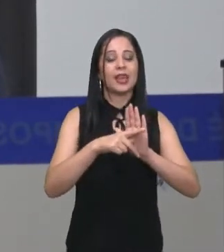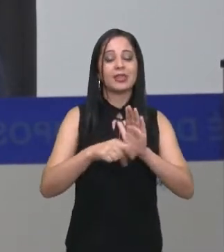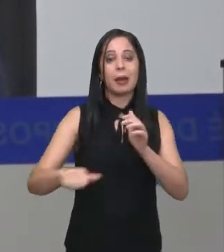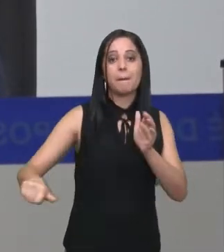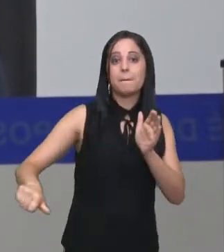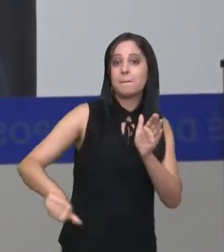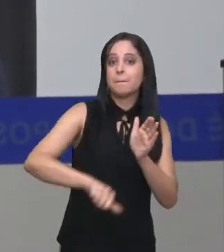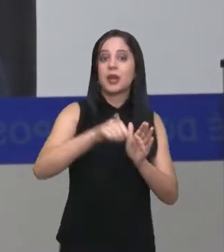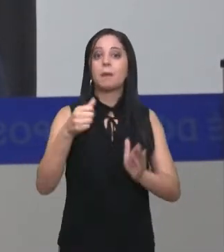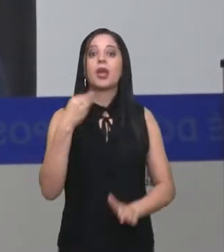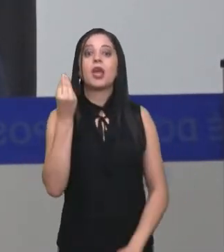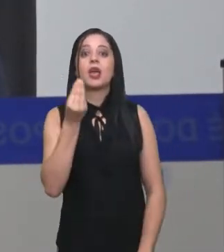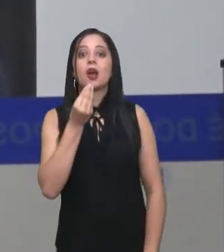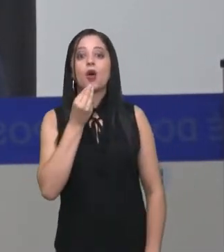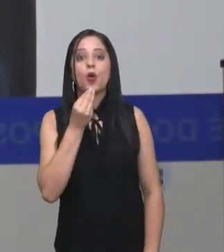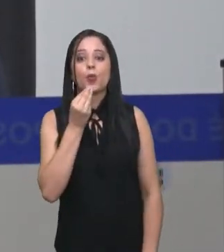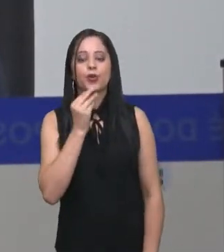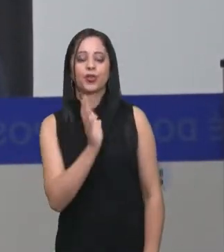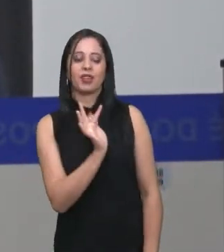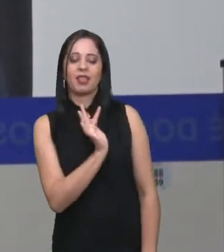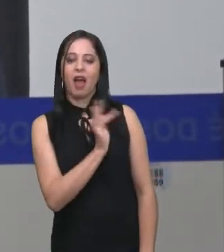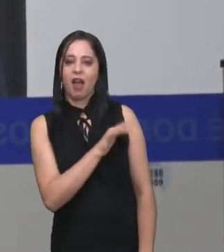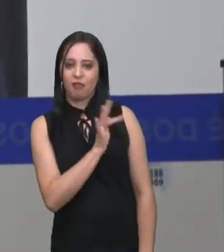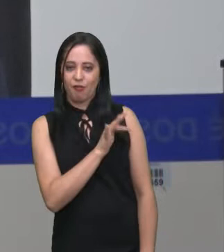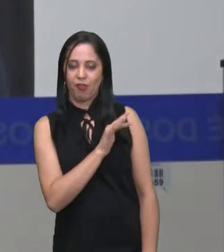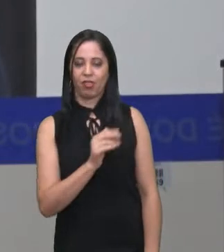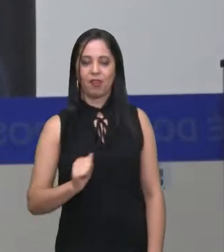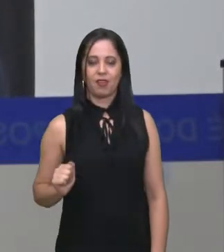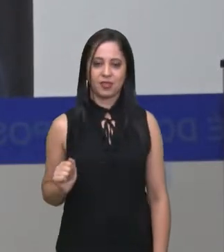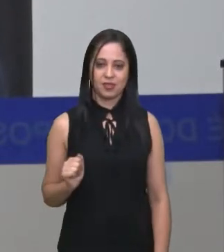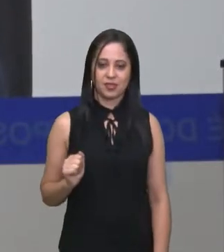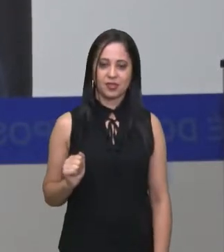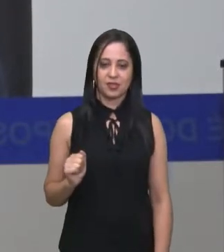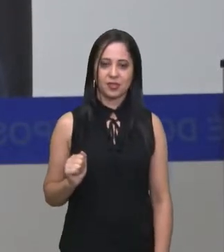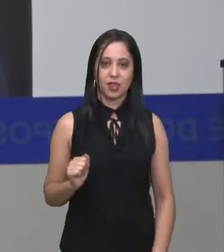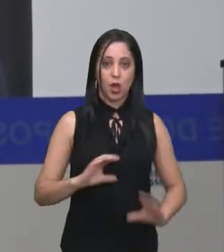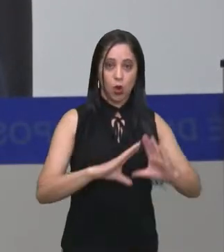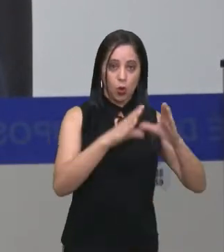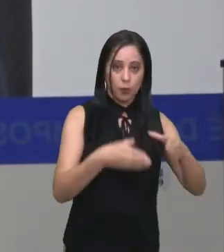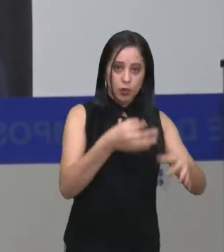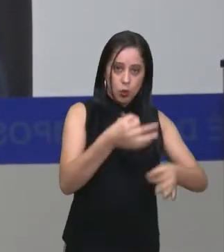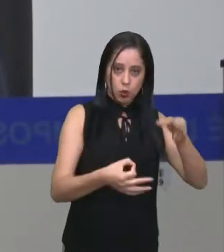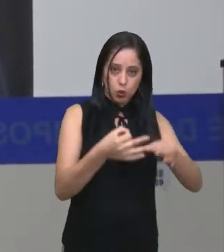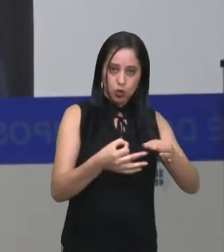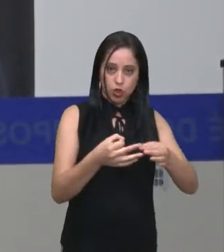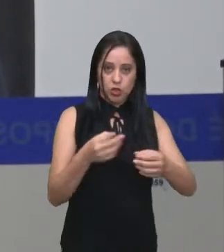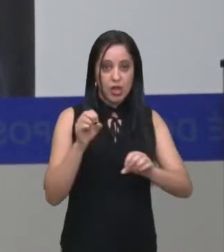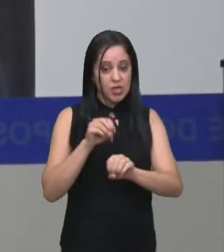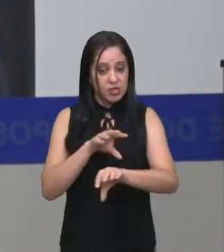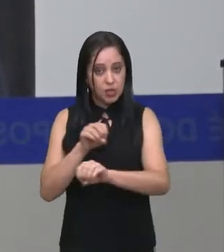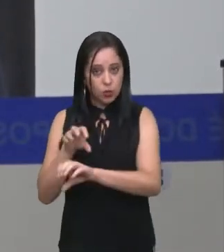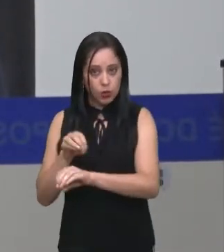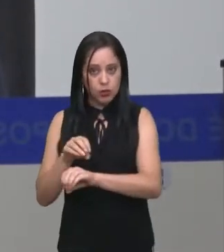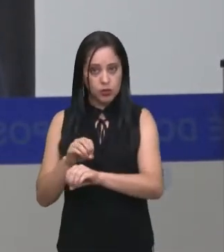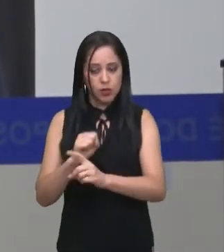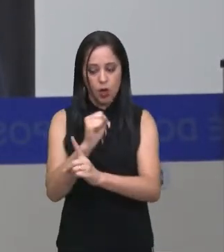na Fundação Hélio Augusto de Souza, Fundas. Comissões: Justiça, Educação e Promoção Social. O rito